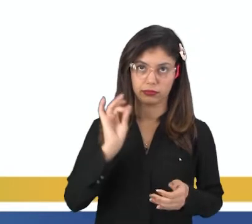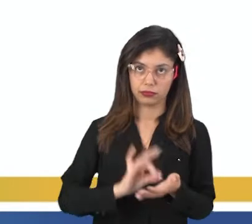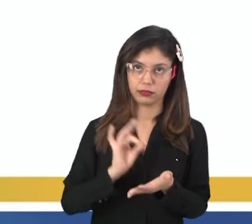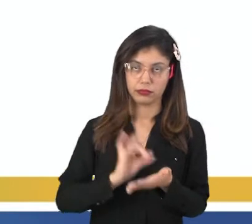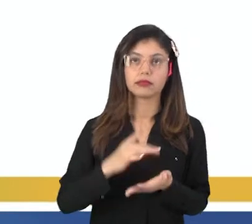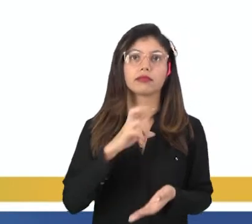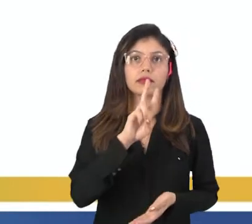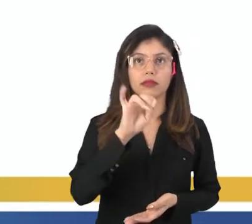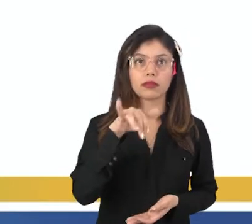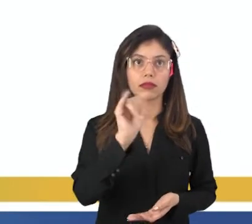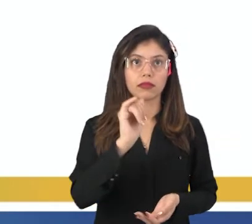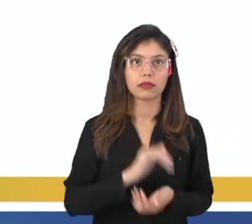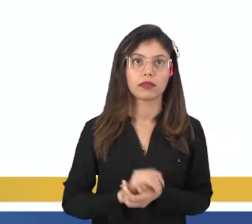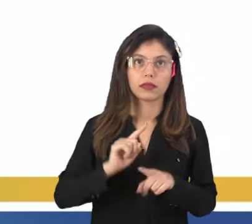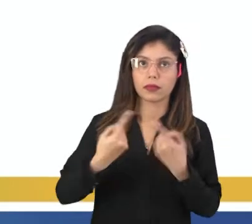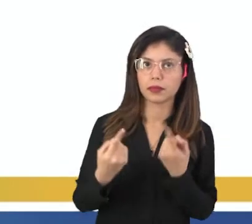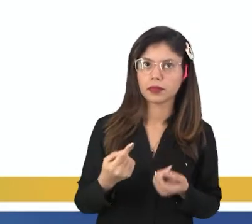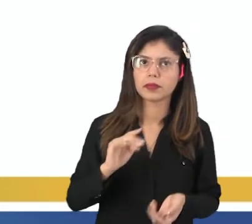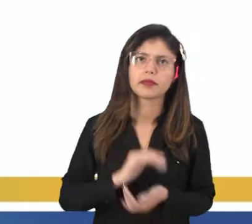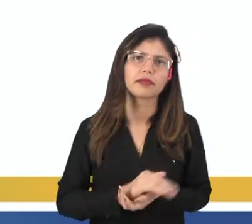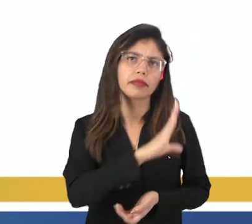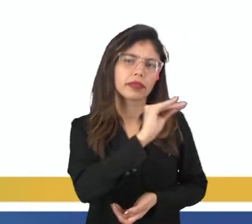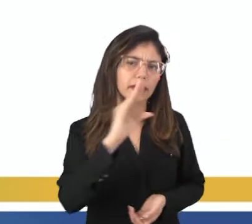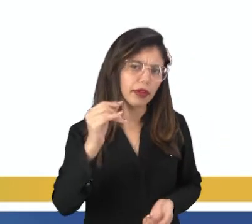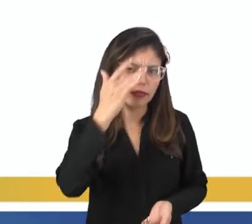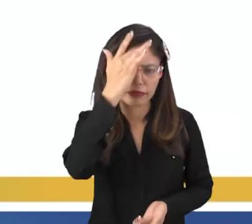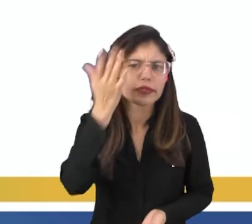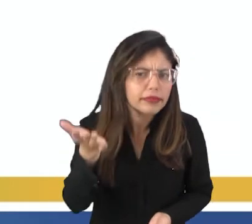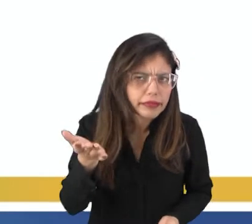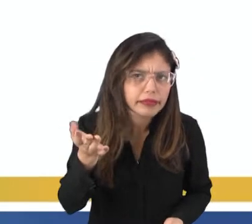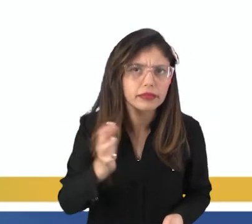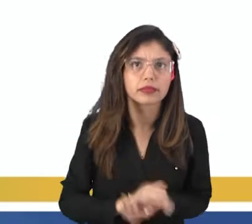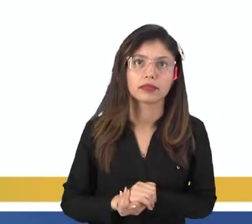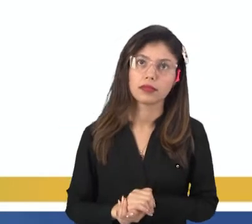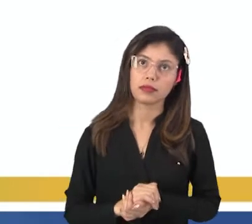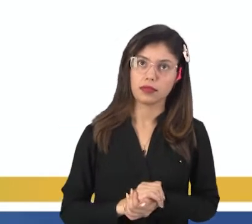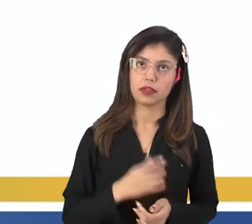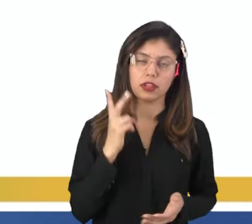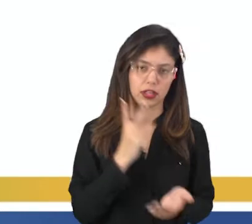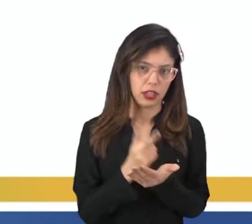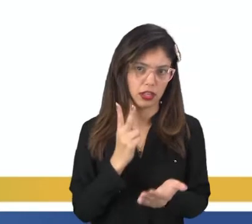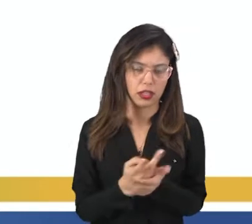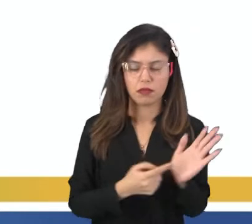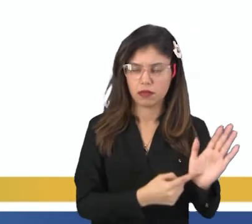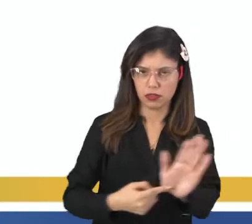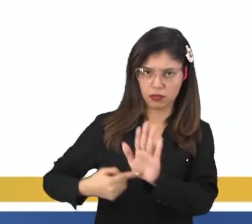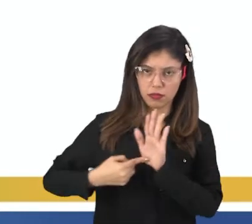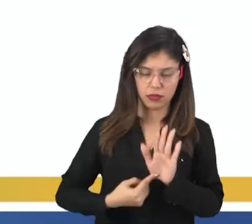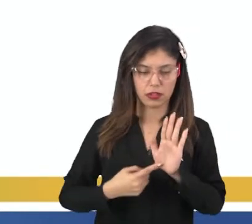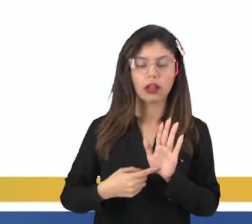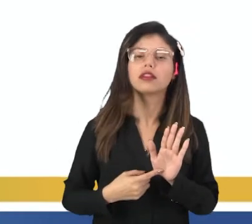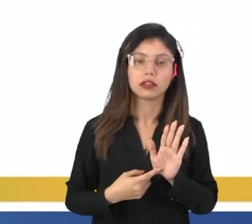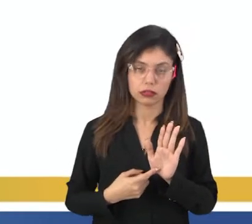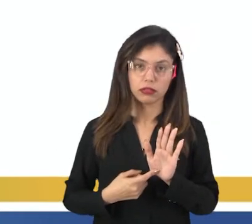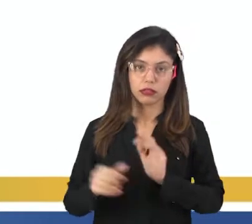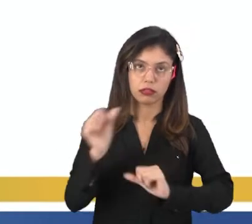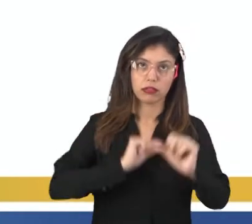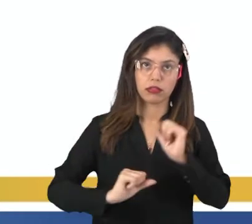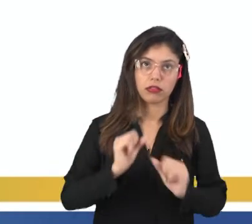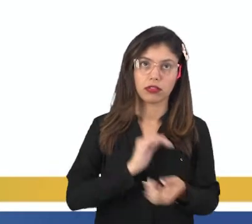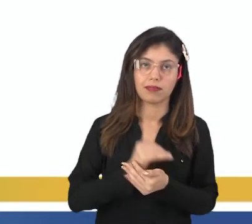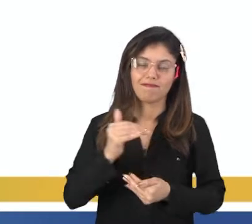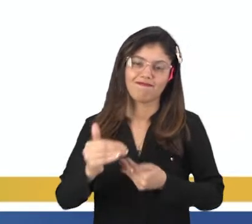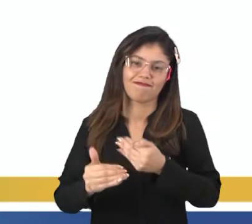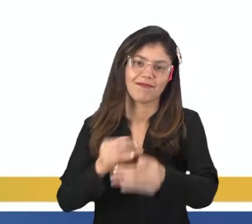e reações de Riley Mas quem disse que a pré-adolescência é fácil os contratempos apresentados no filme da o